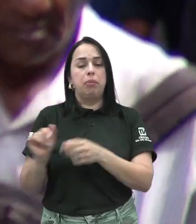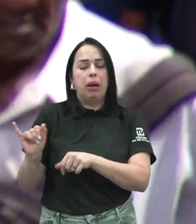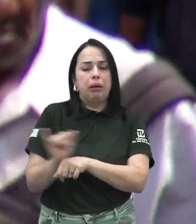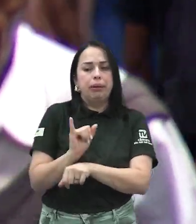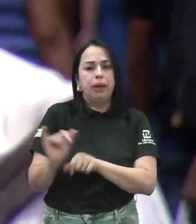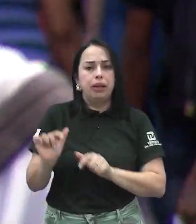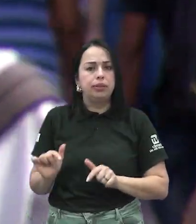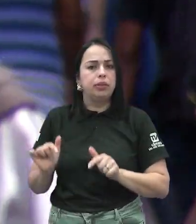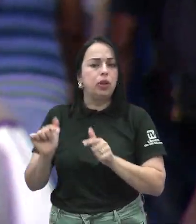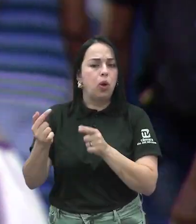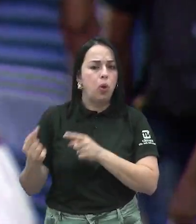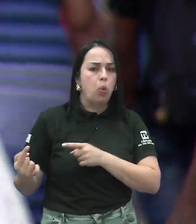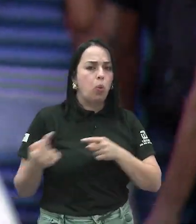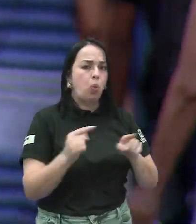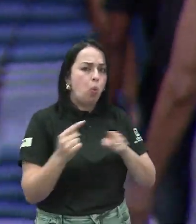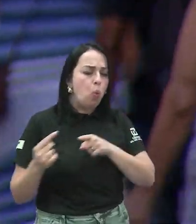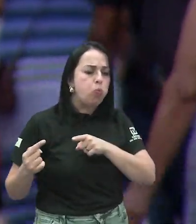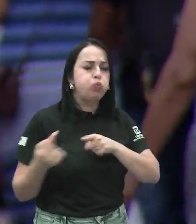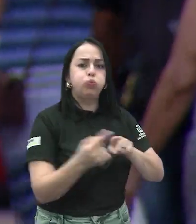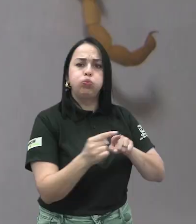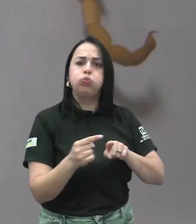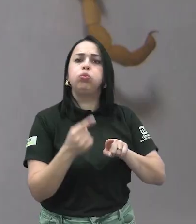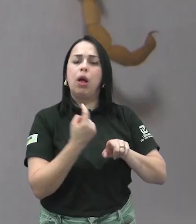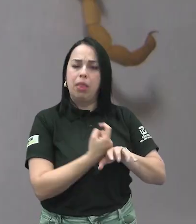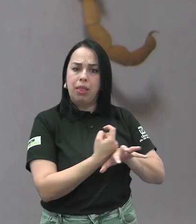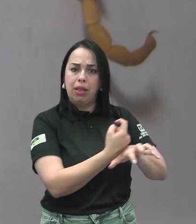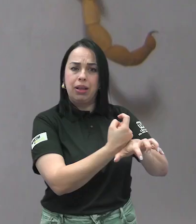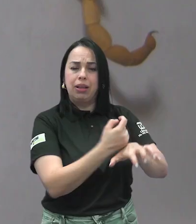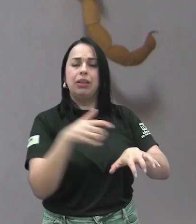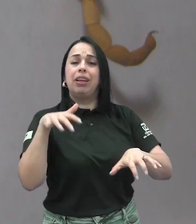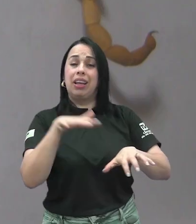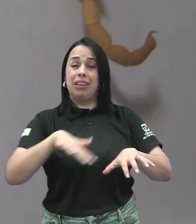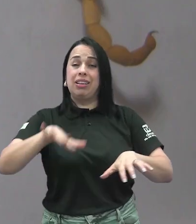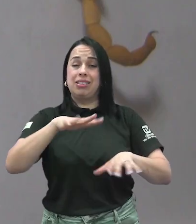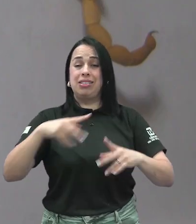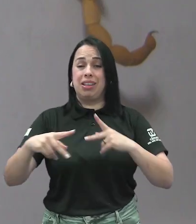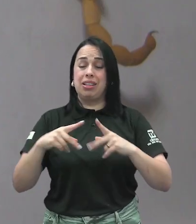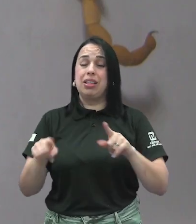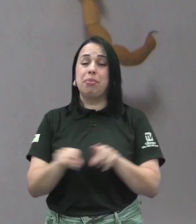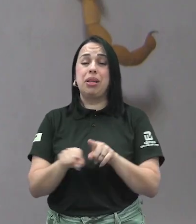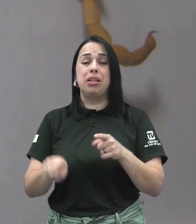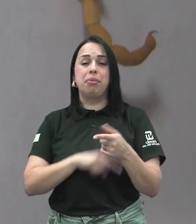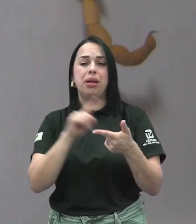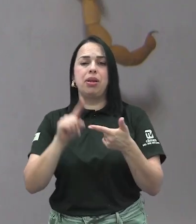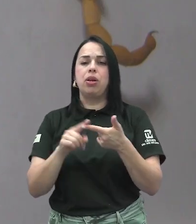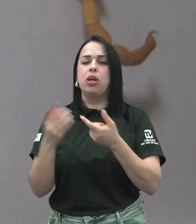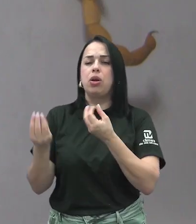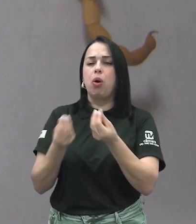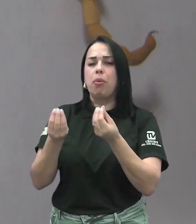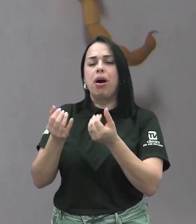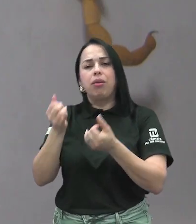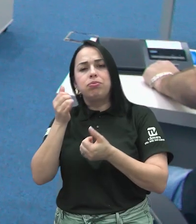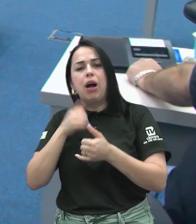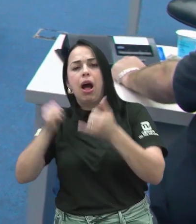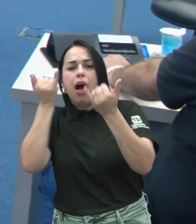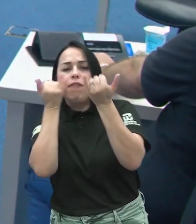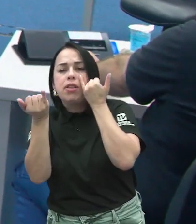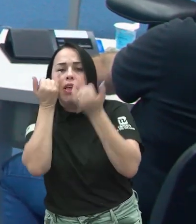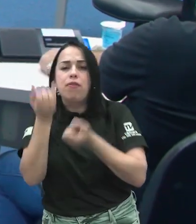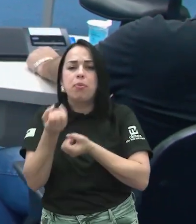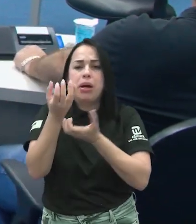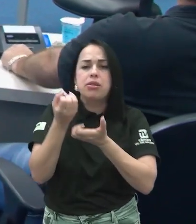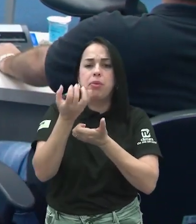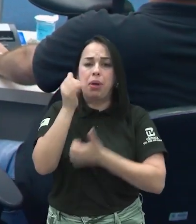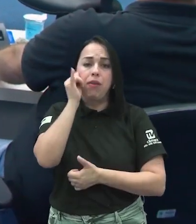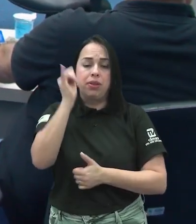para criar ações de combate e enfrentamento a escorpiões em áreas urbanas, além de campanhas preventivas. Já no